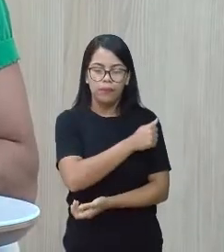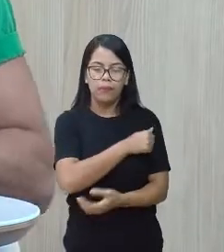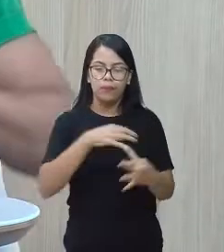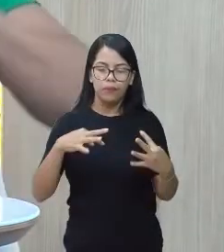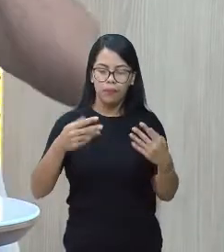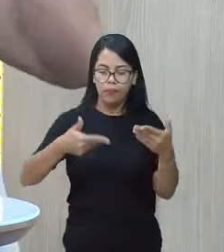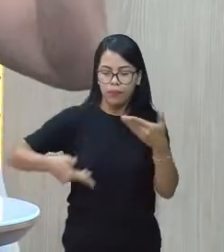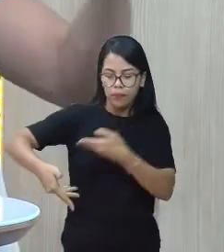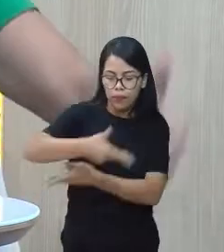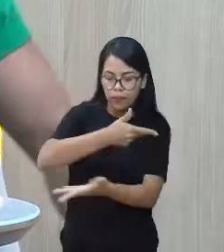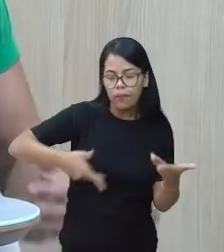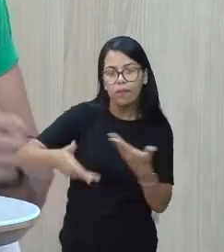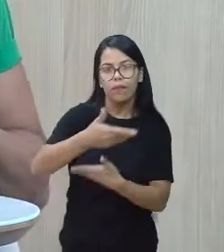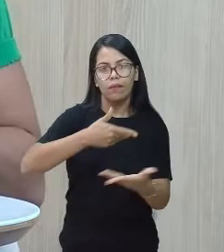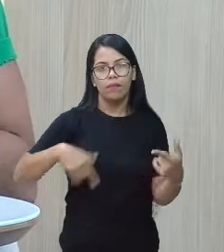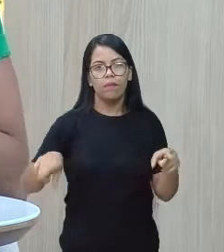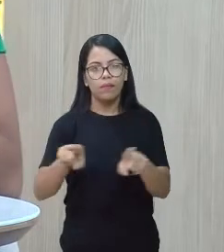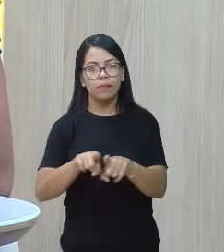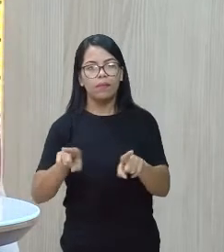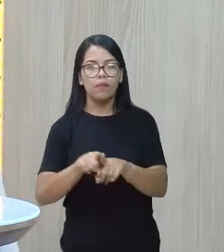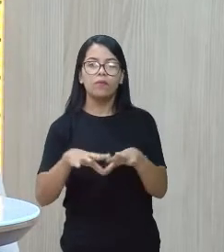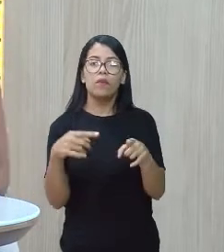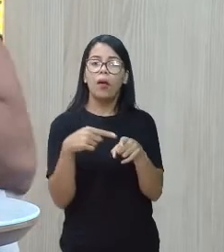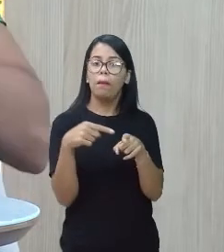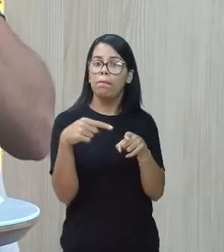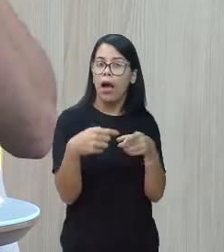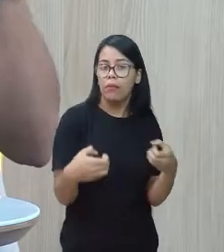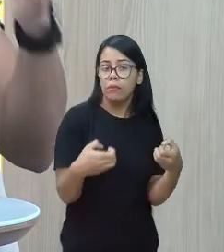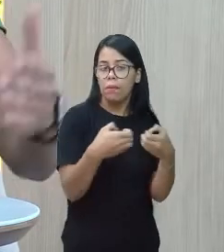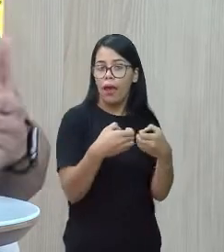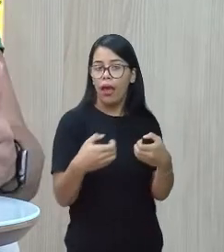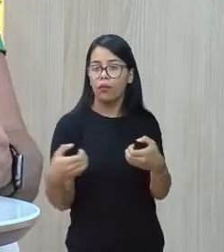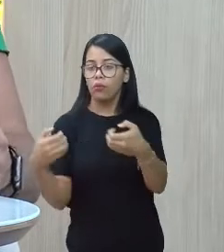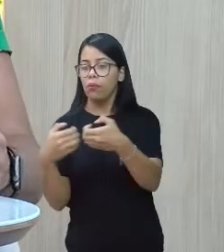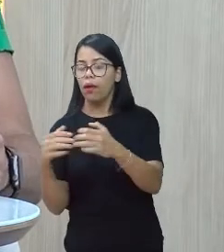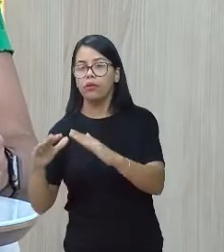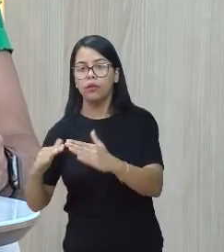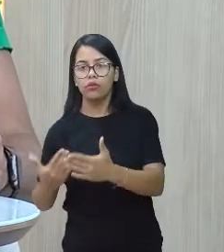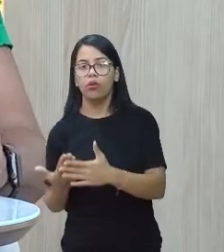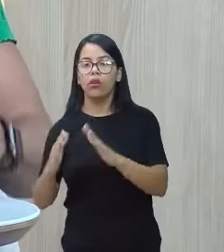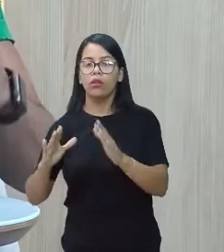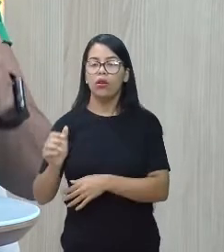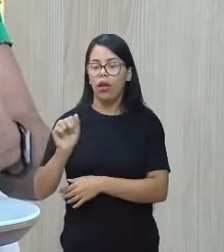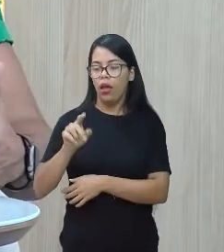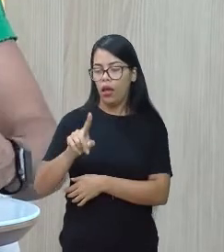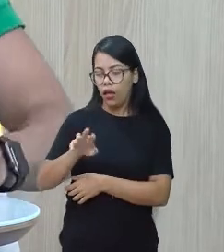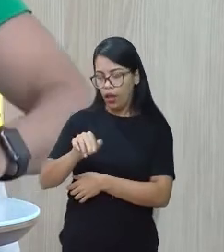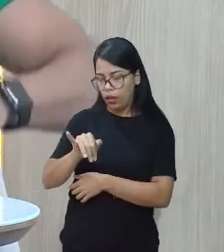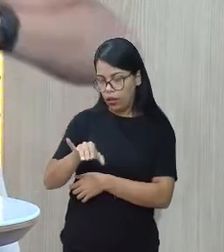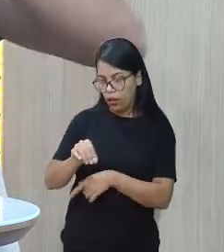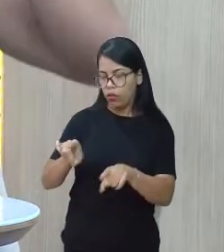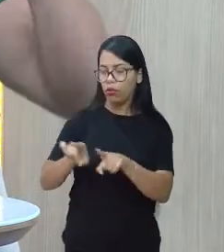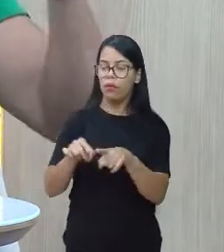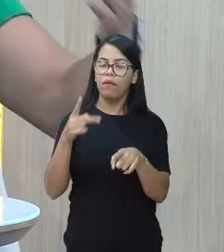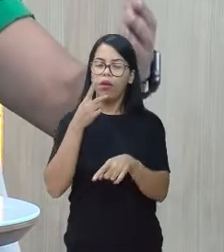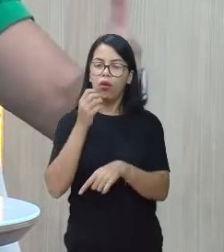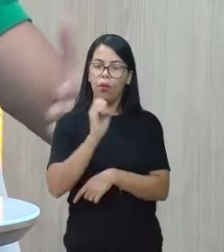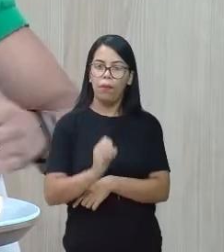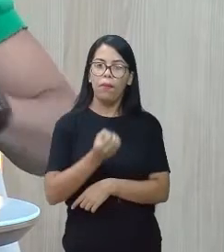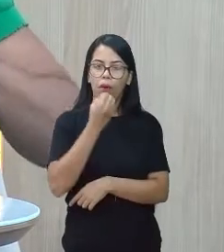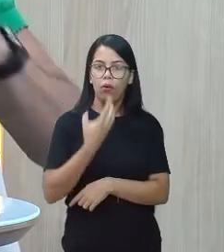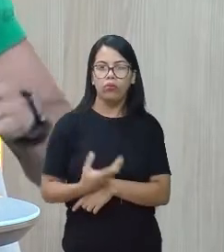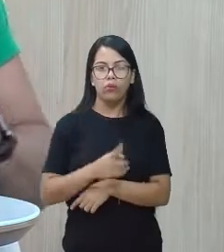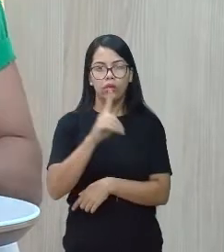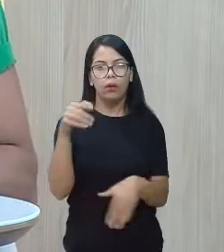dessa escola, ver a questão também do bairro, tá bom? O Adriano também deu bom dia aqui pra gente. Bom dia, Adriano. Participem da